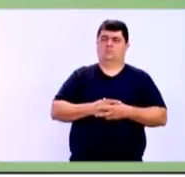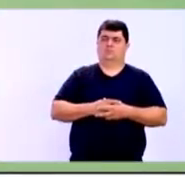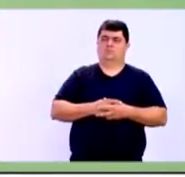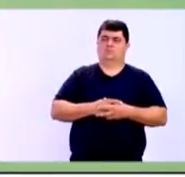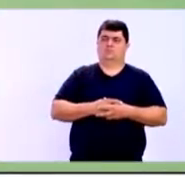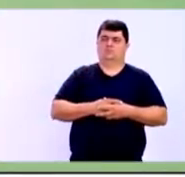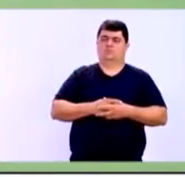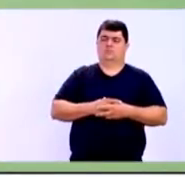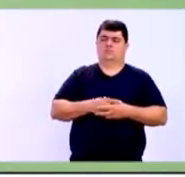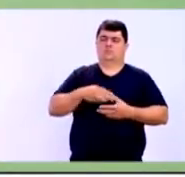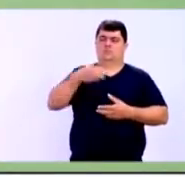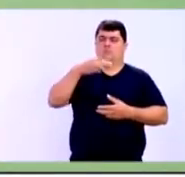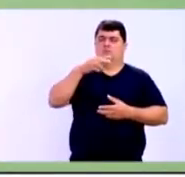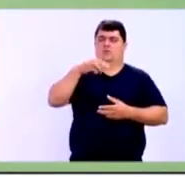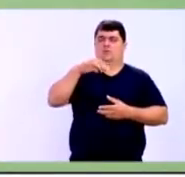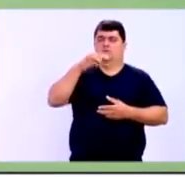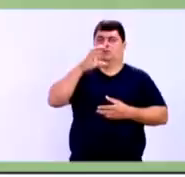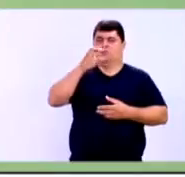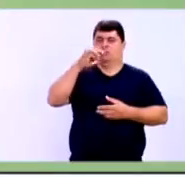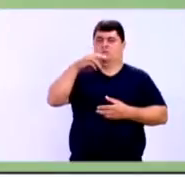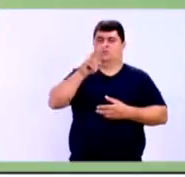que chega ao valor do CMV,